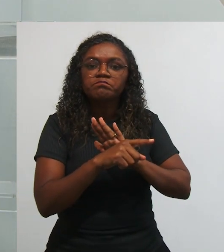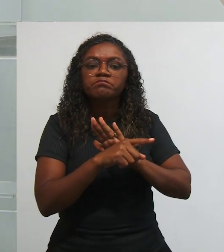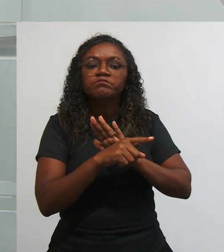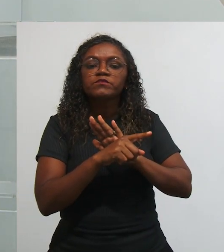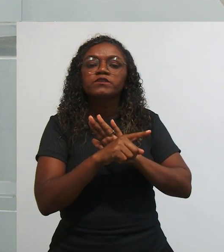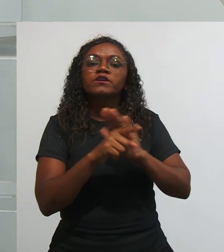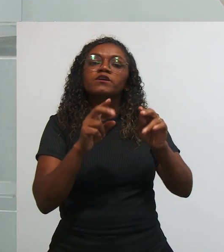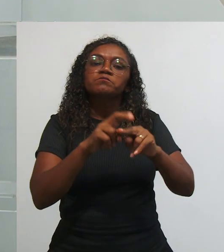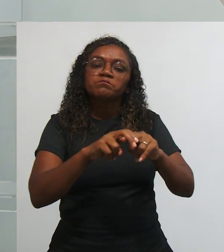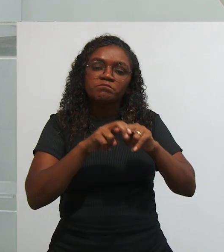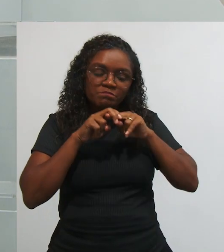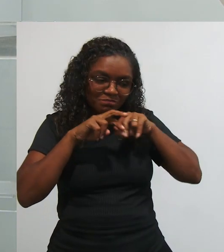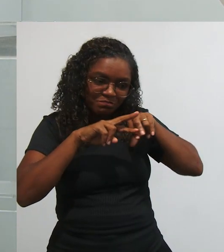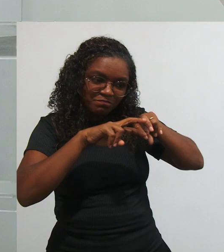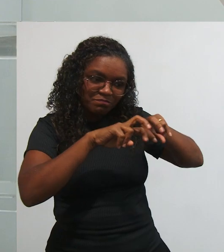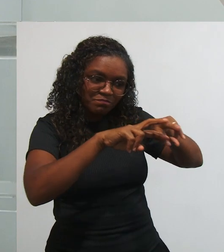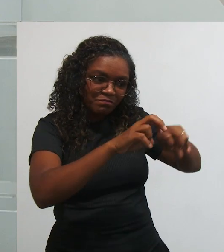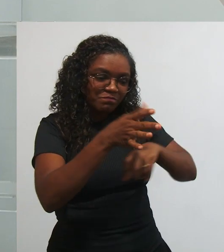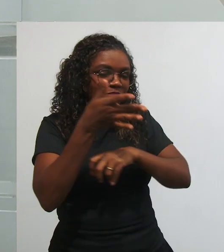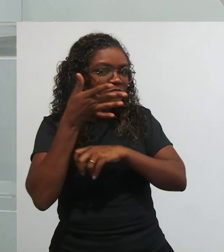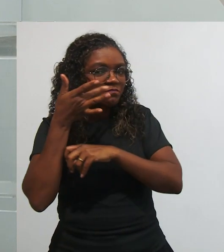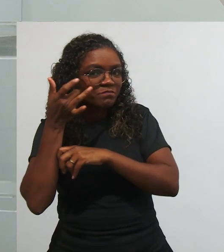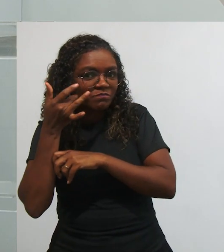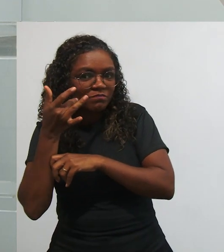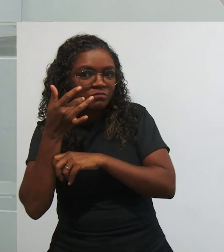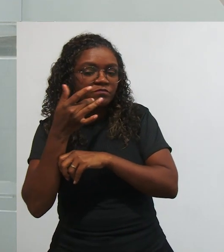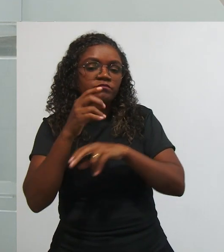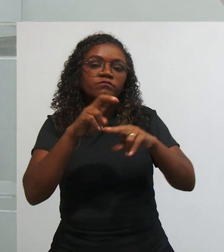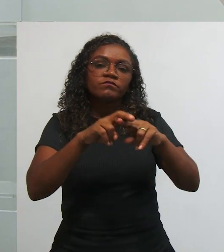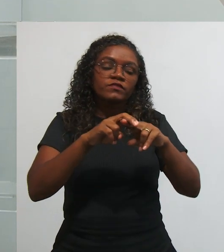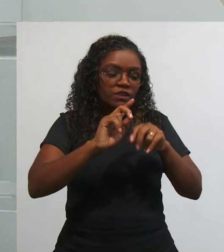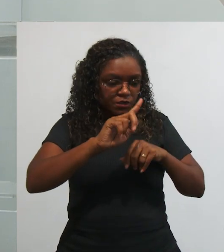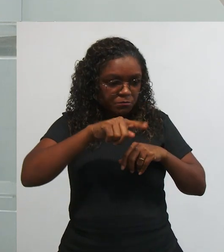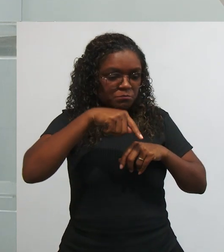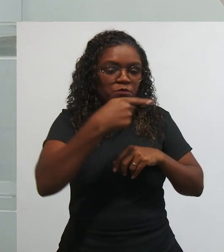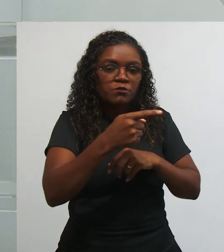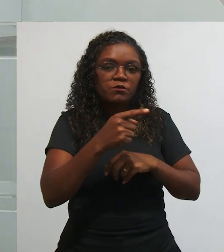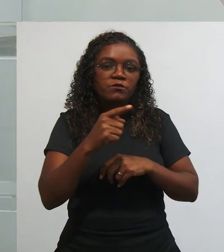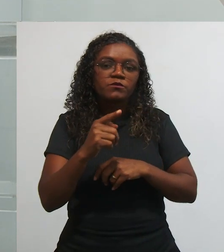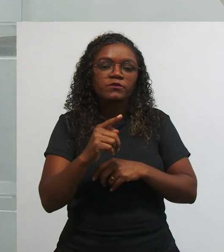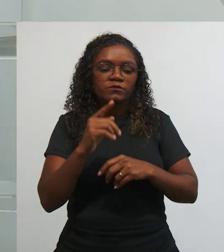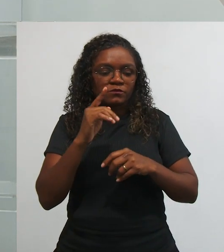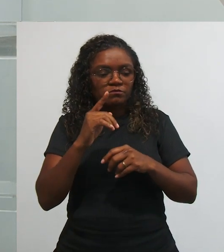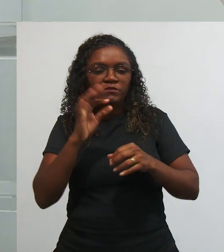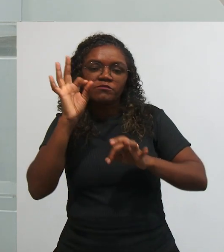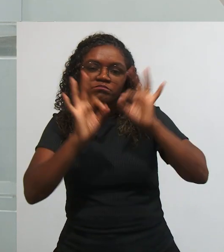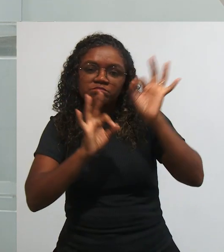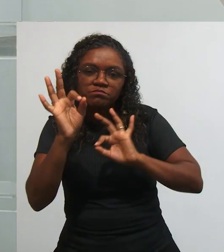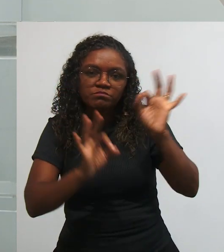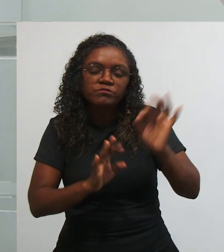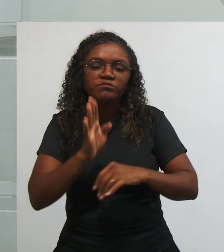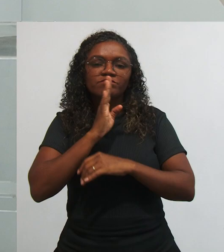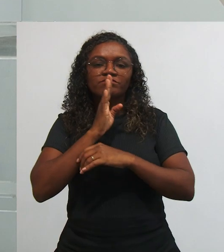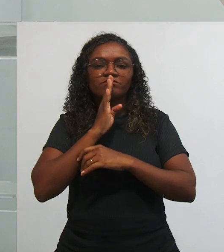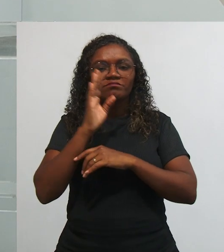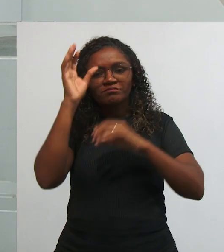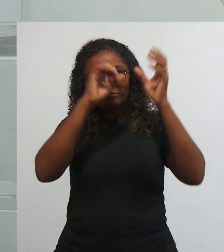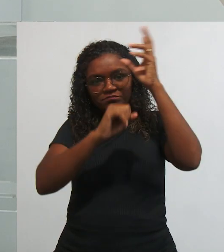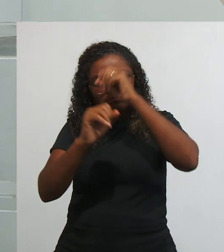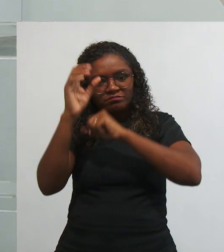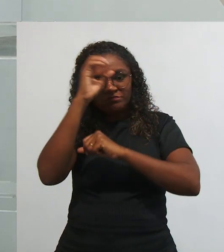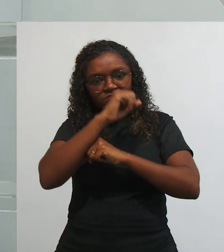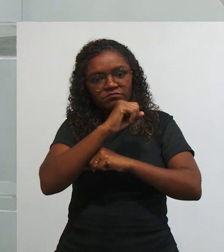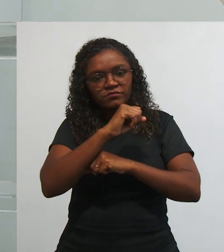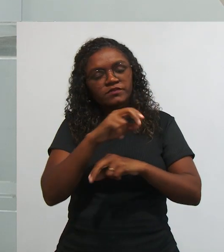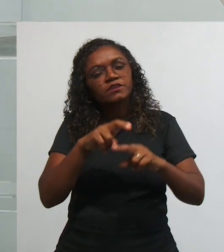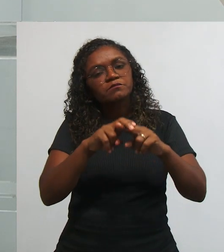explorado e, portanto, construir um conhecimento a partir dele. E aí essa inspiração, essas reflexões, elas